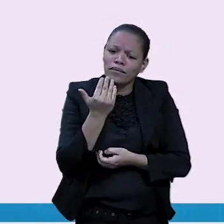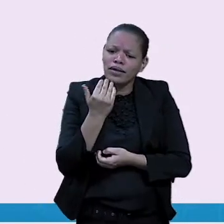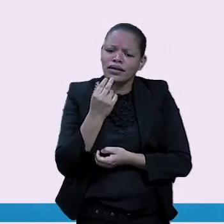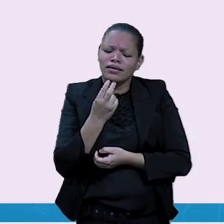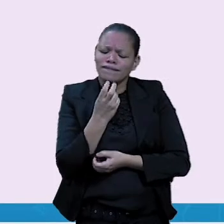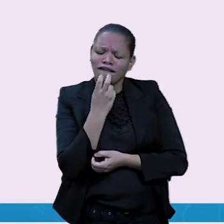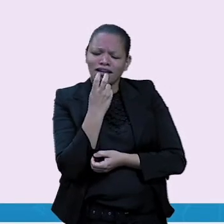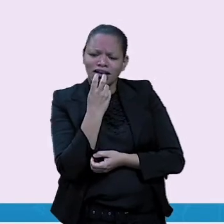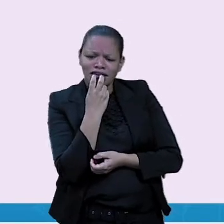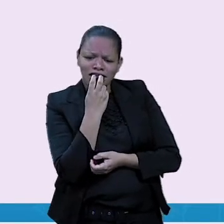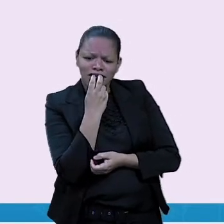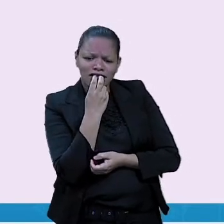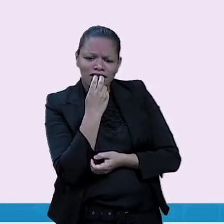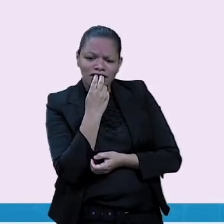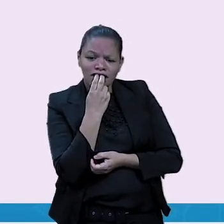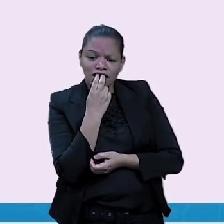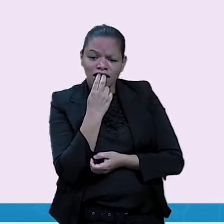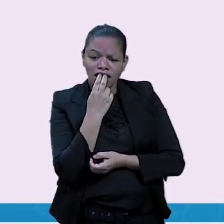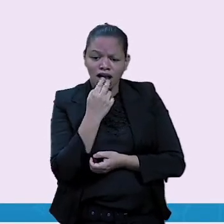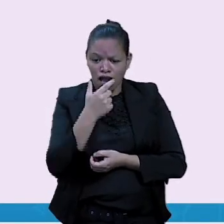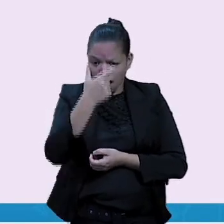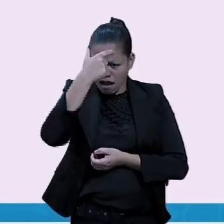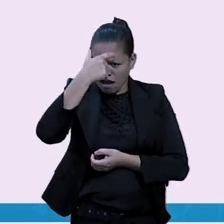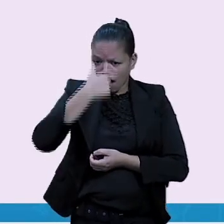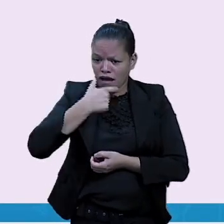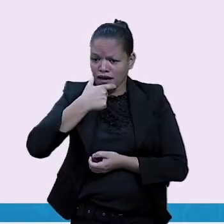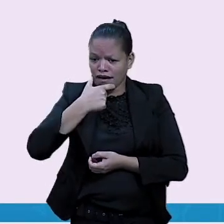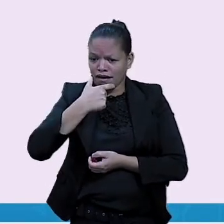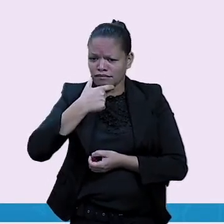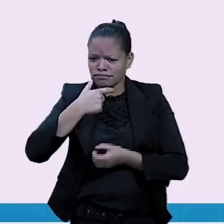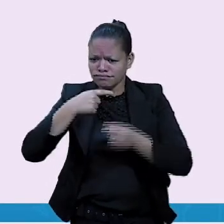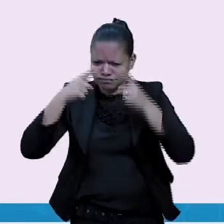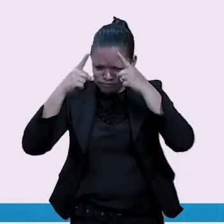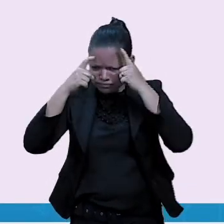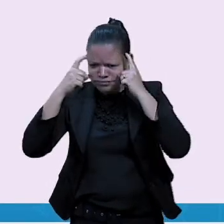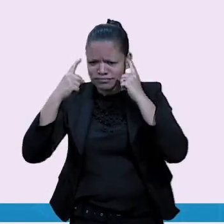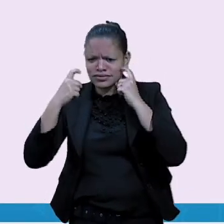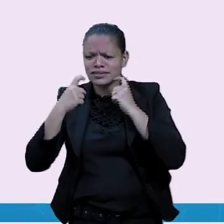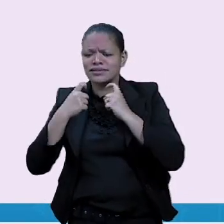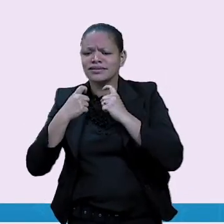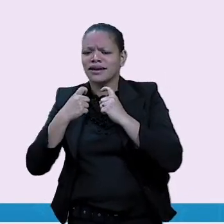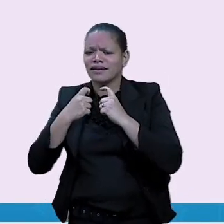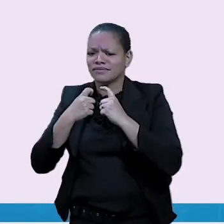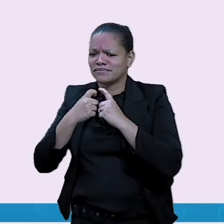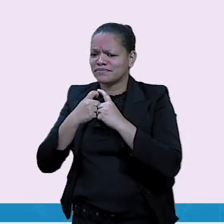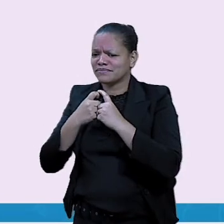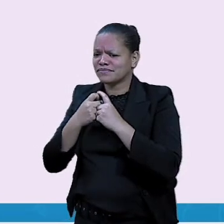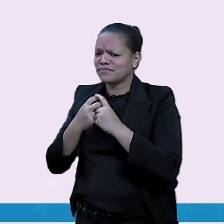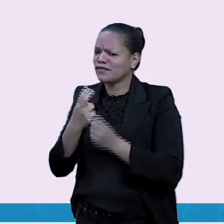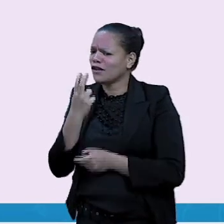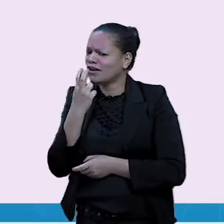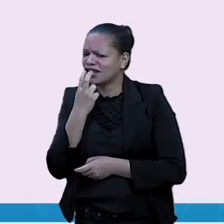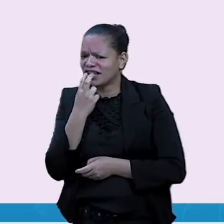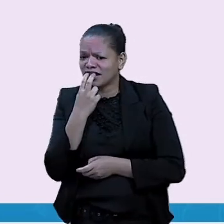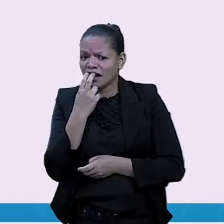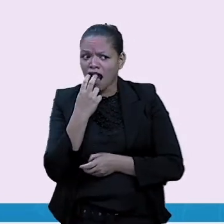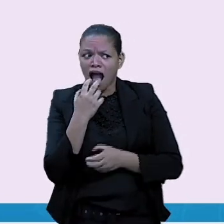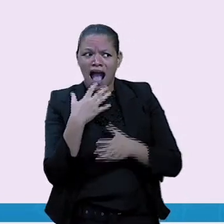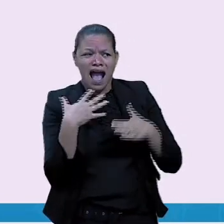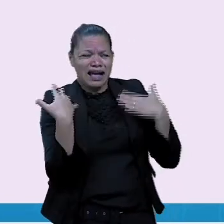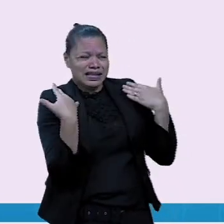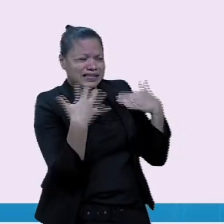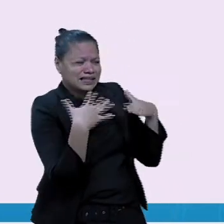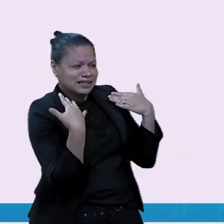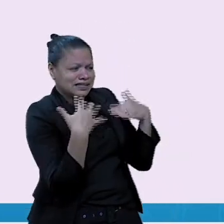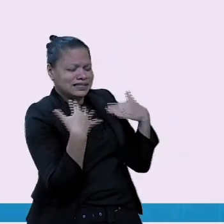fica pensando, olha a cara do Chico, gente. Olha a cara do Chico Bento de desespero. Ou seja, será que